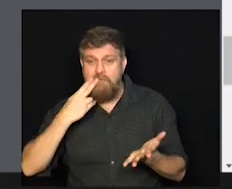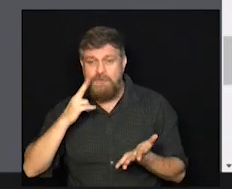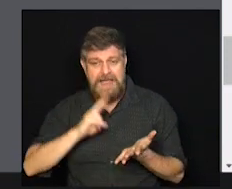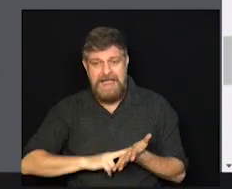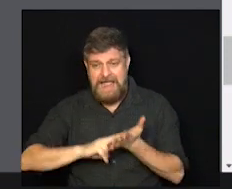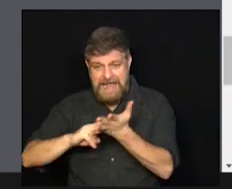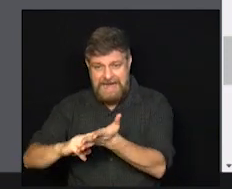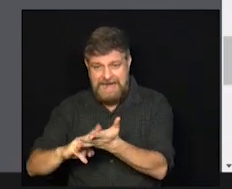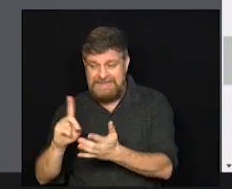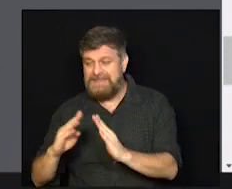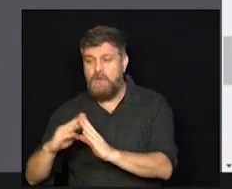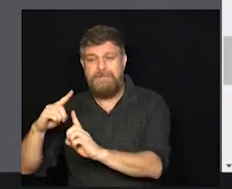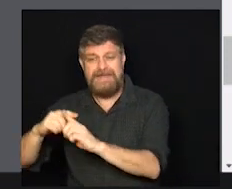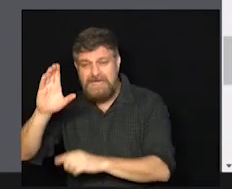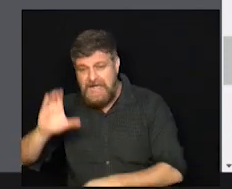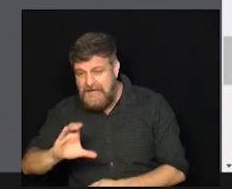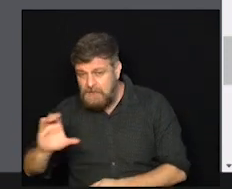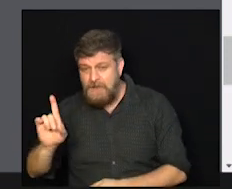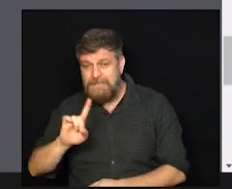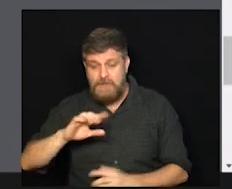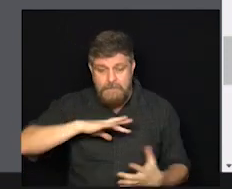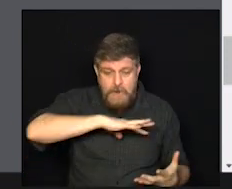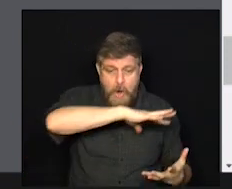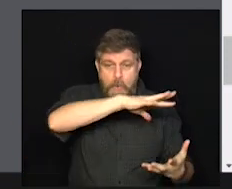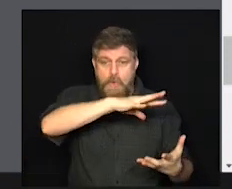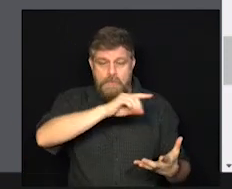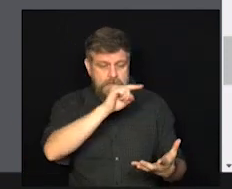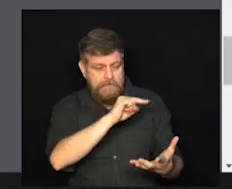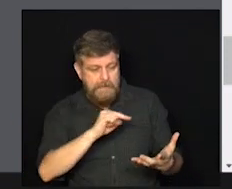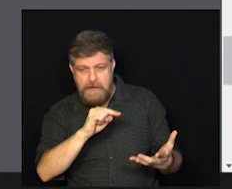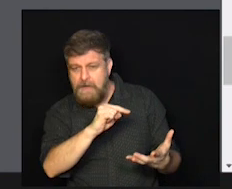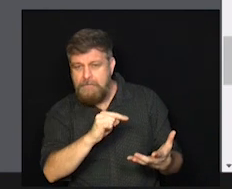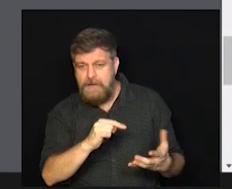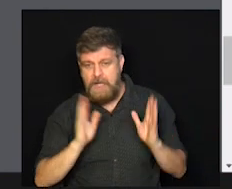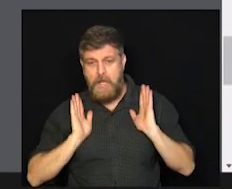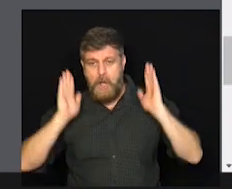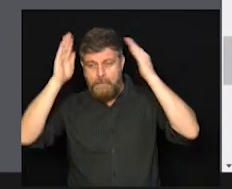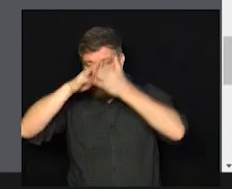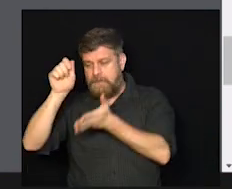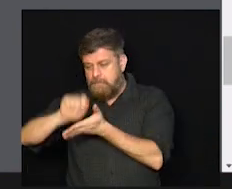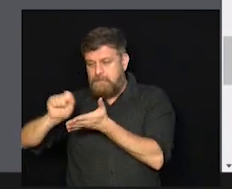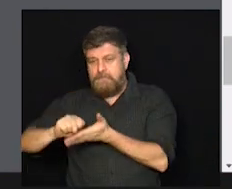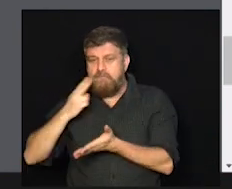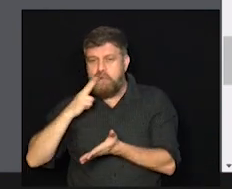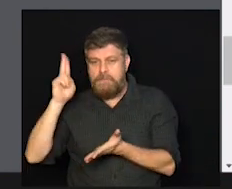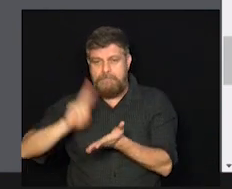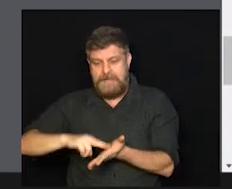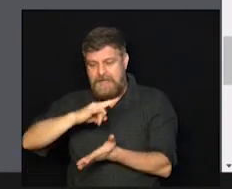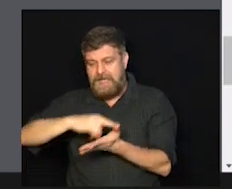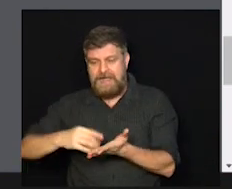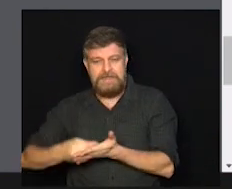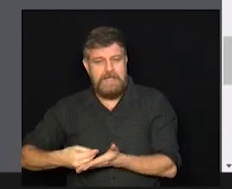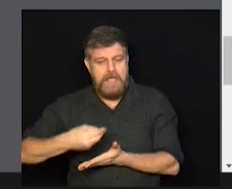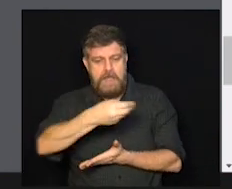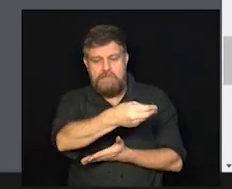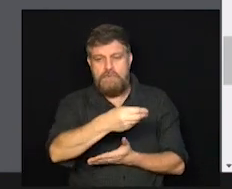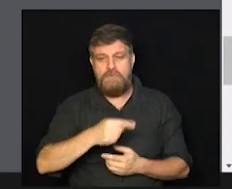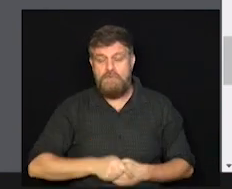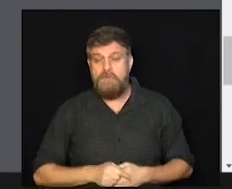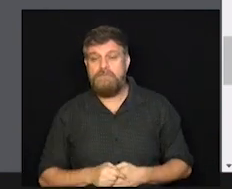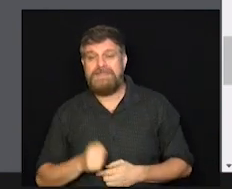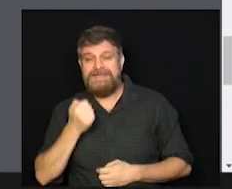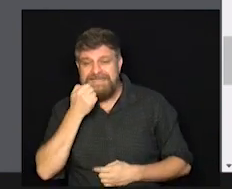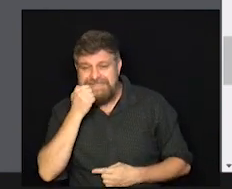não para a igreja, mas para o mundo inteiro conversar. E é bonito como foi feito esses documentos. Ele ouviu cientistas,